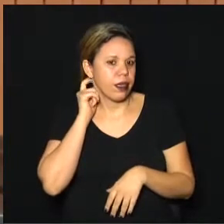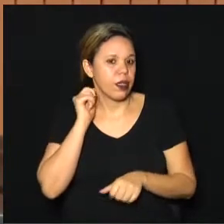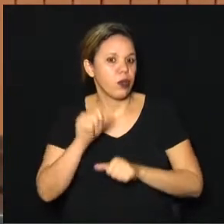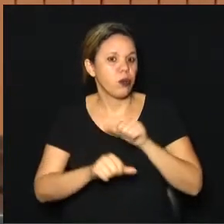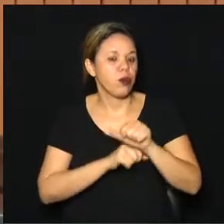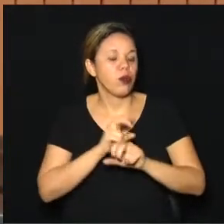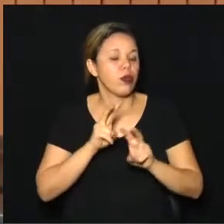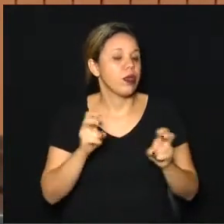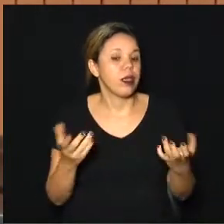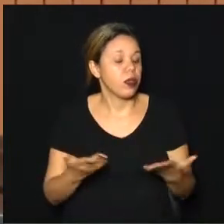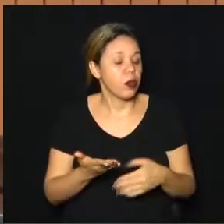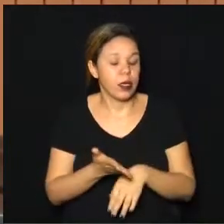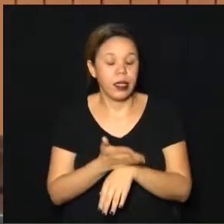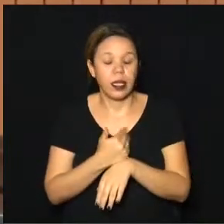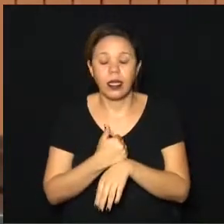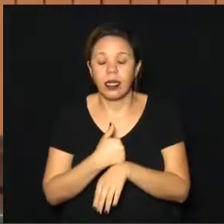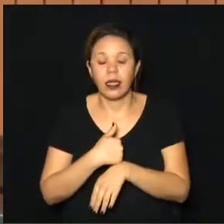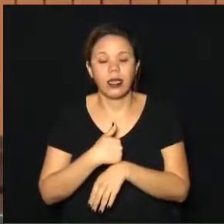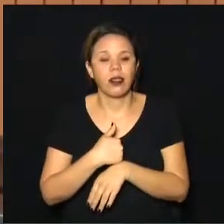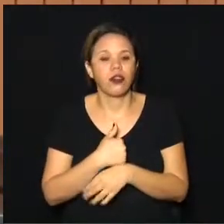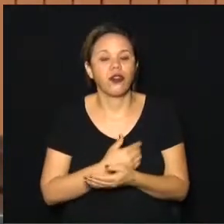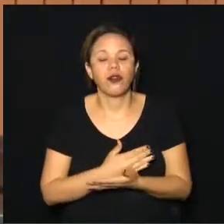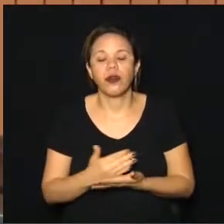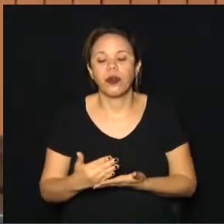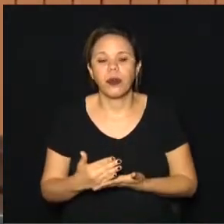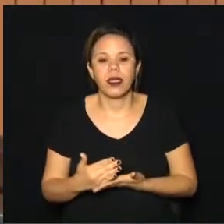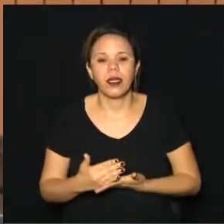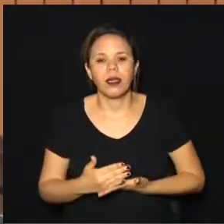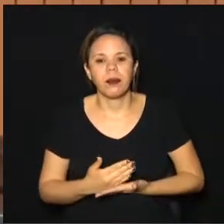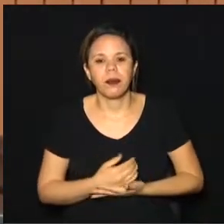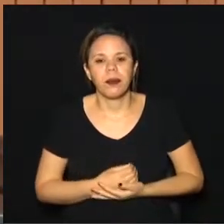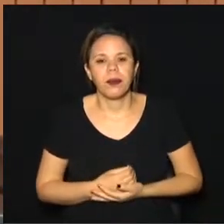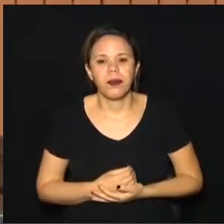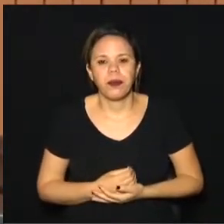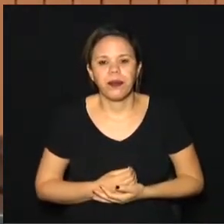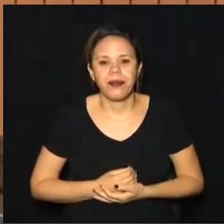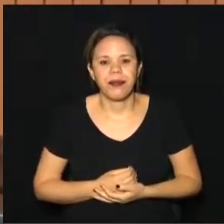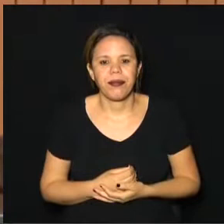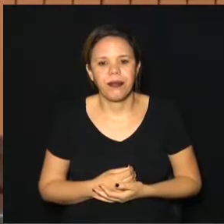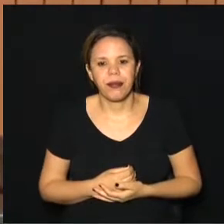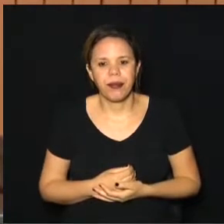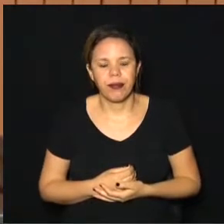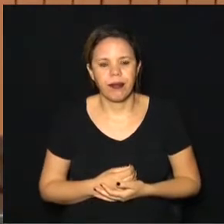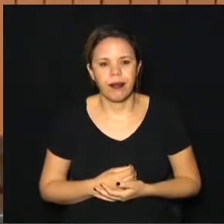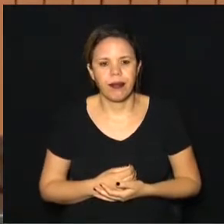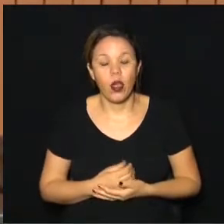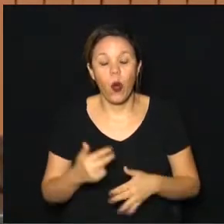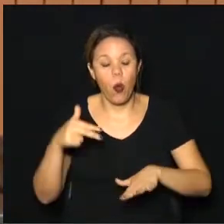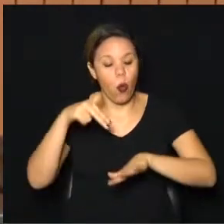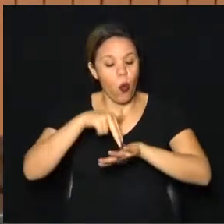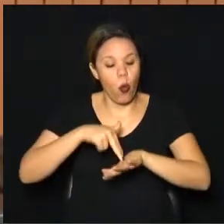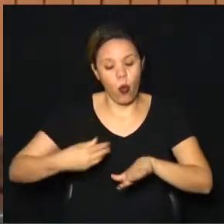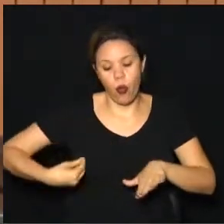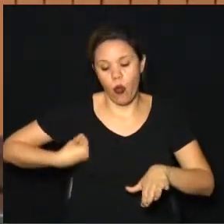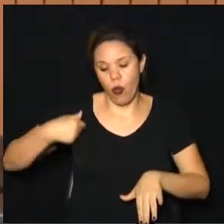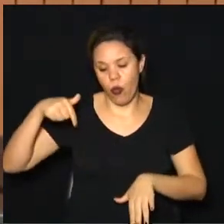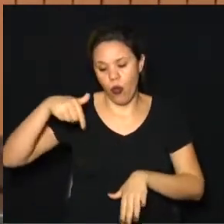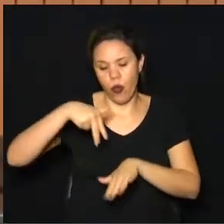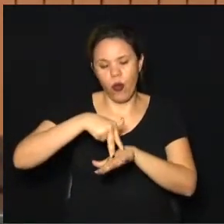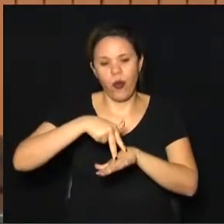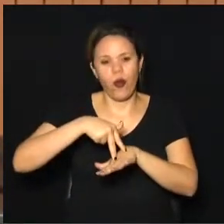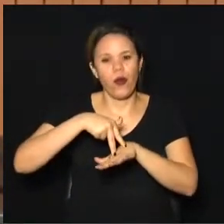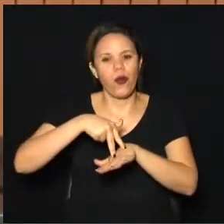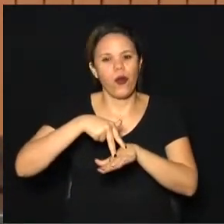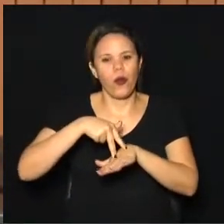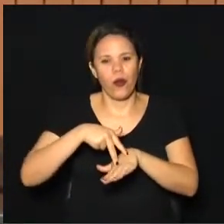eu queria, antes de efetivamente iniciar, dizer que estar aqui hoje para mim, na tribuna da Câmara Municipal